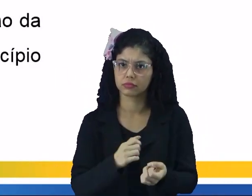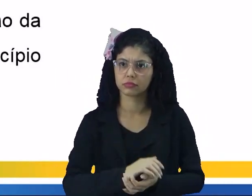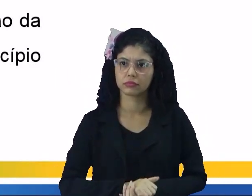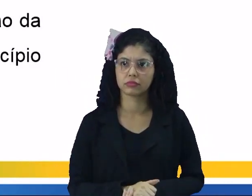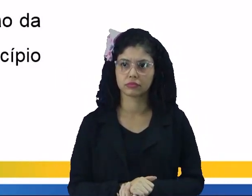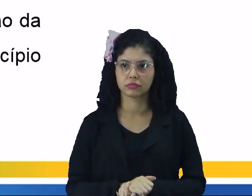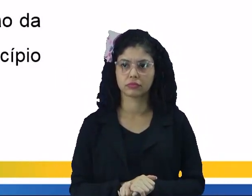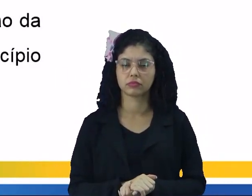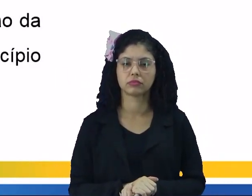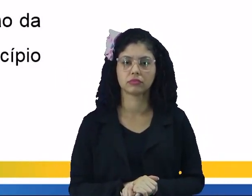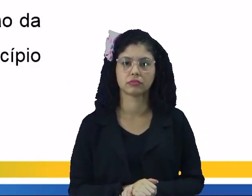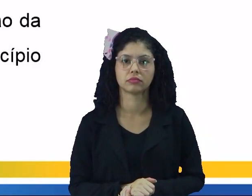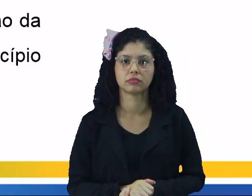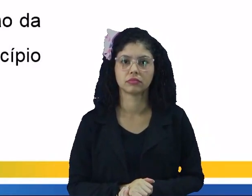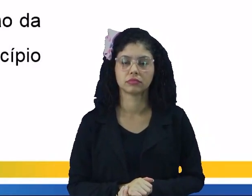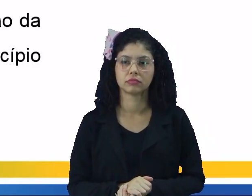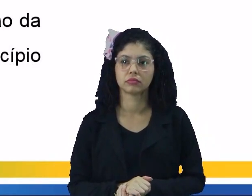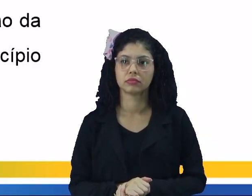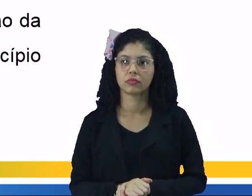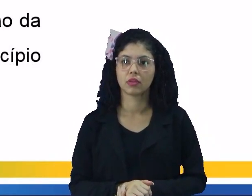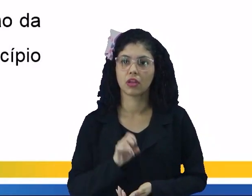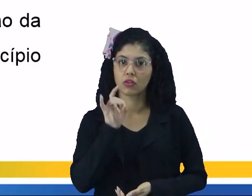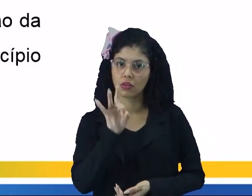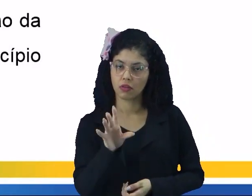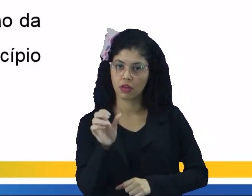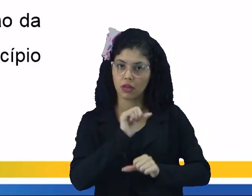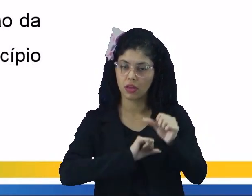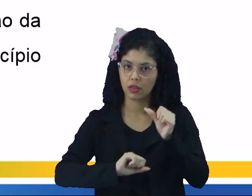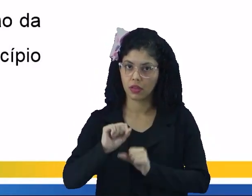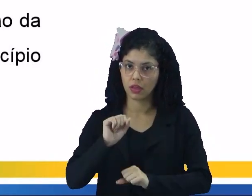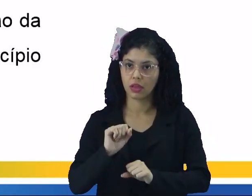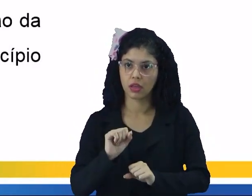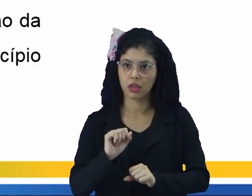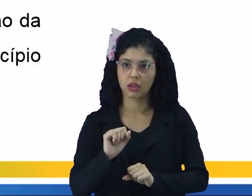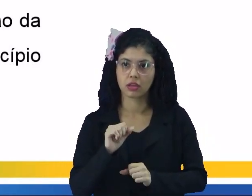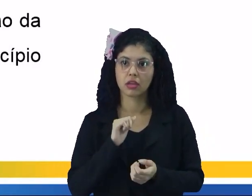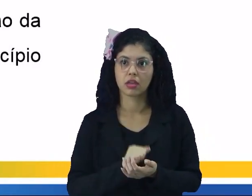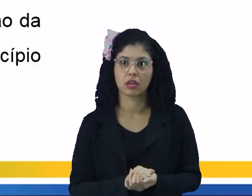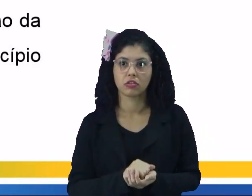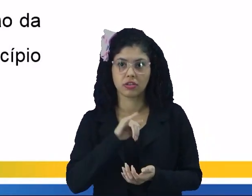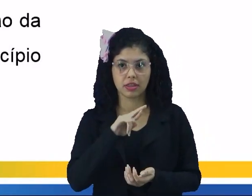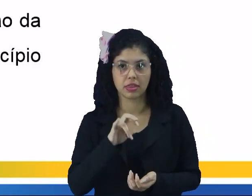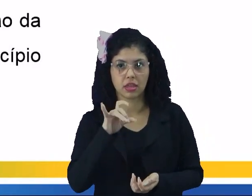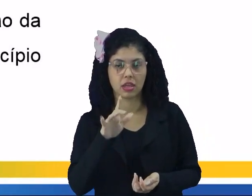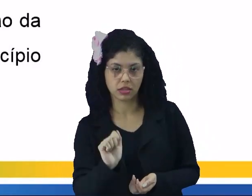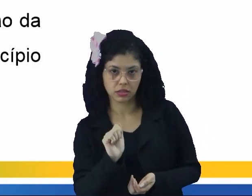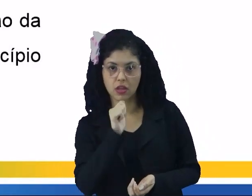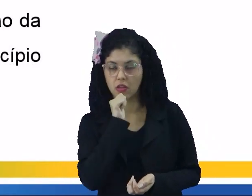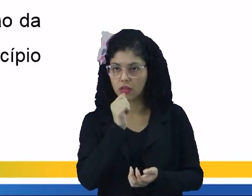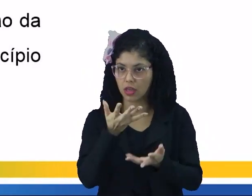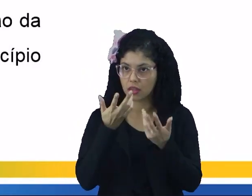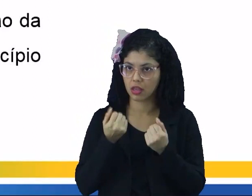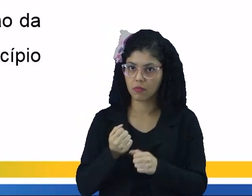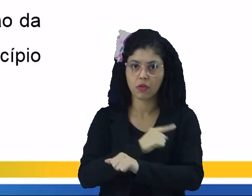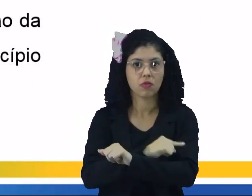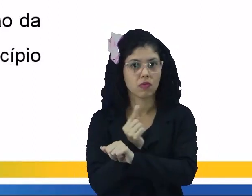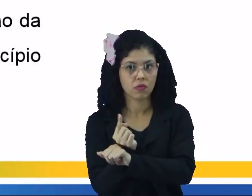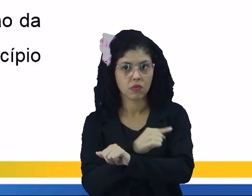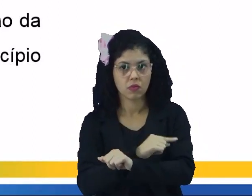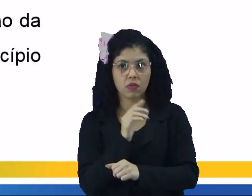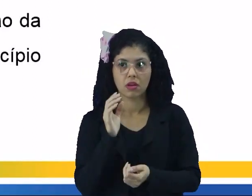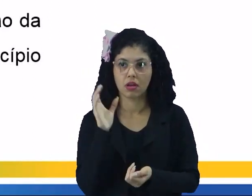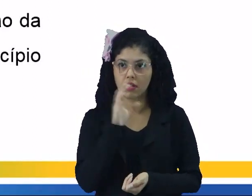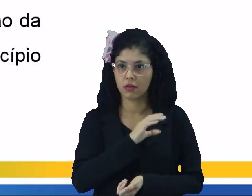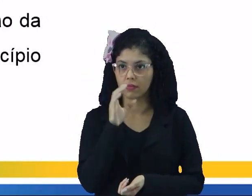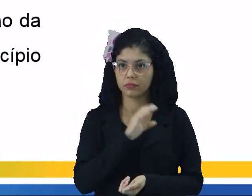uma força. Então ele só vai mudar seu estado de inércia se receber uma força.